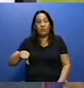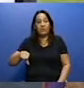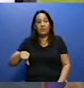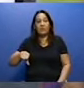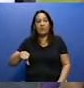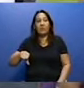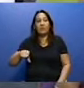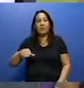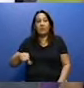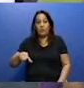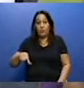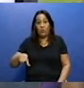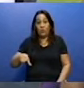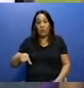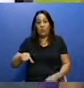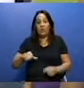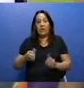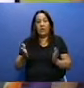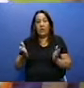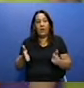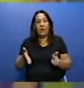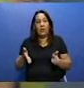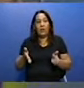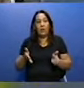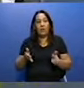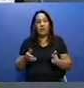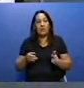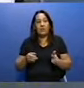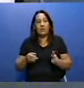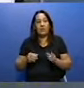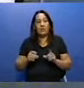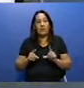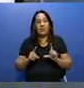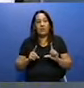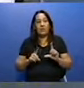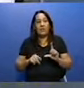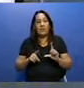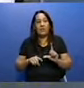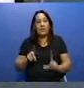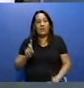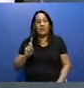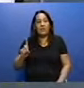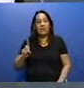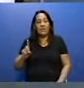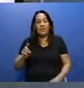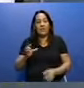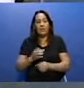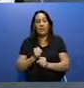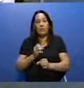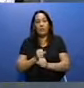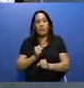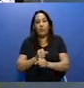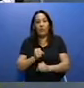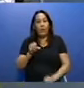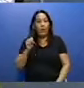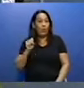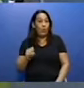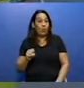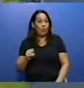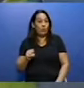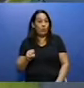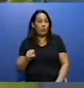nona. 9 vai até a nona. A letra D pediu para eu contar mais